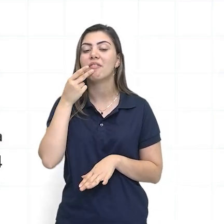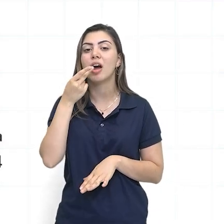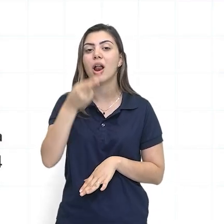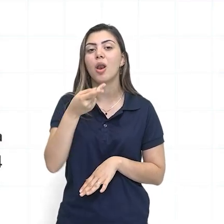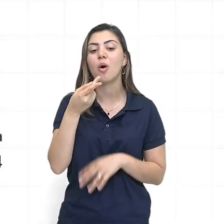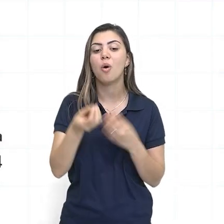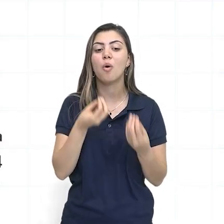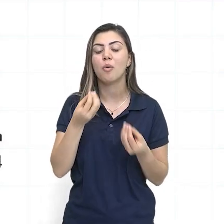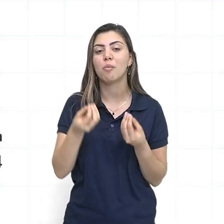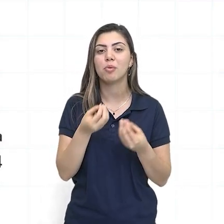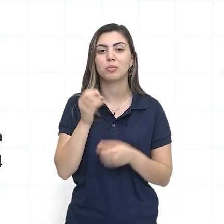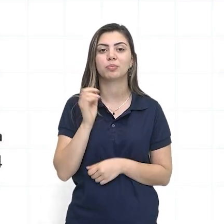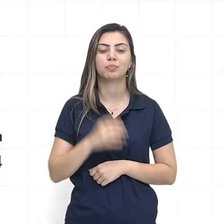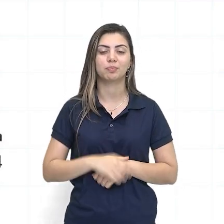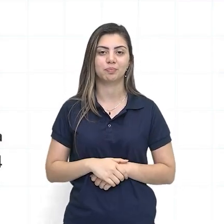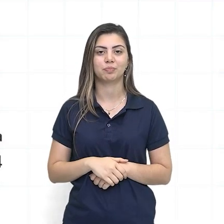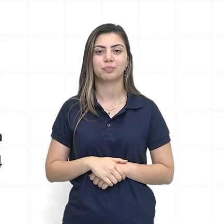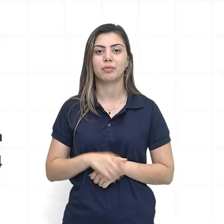respondeu, né?